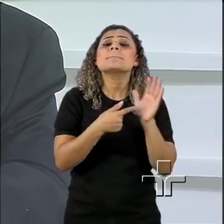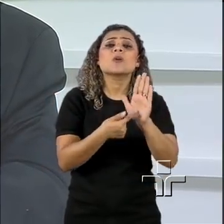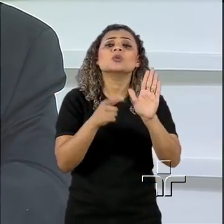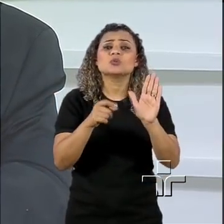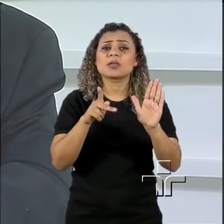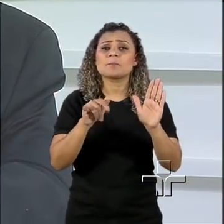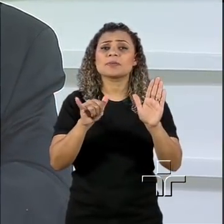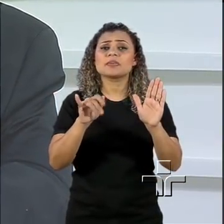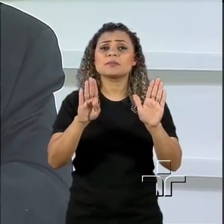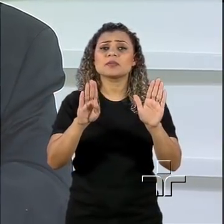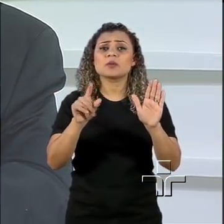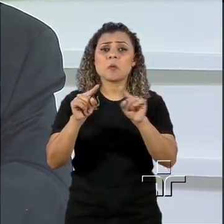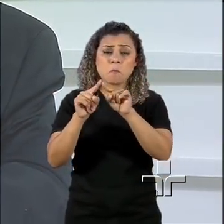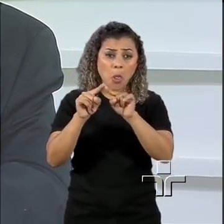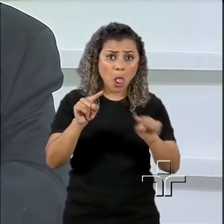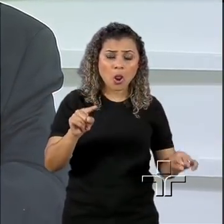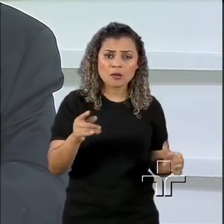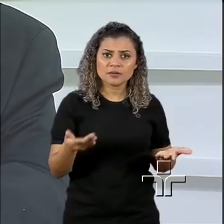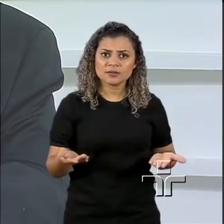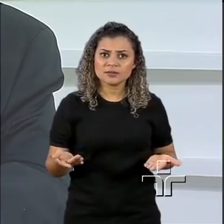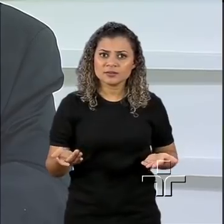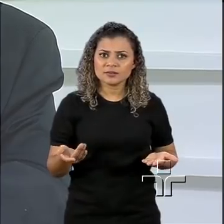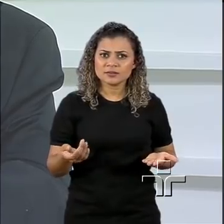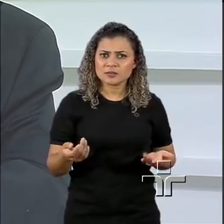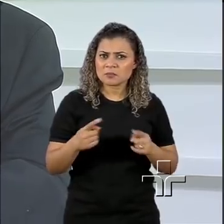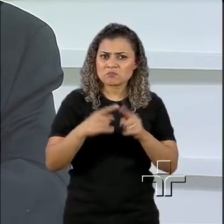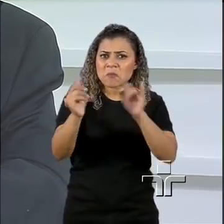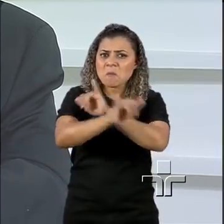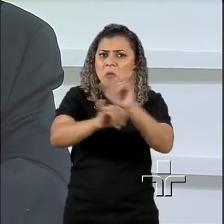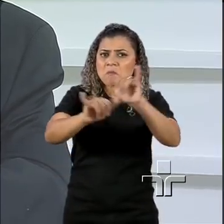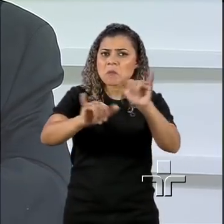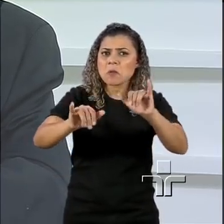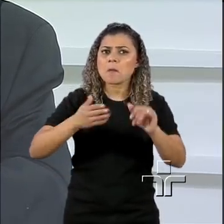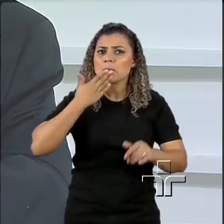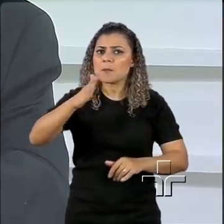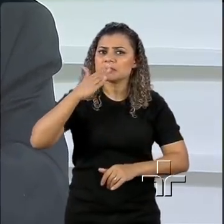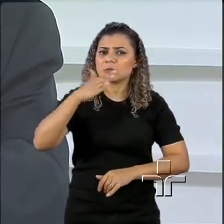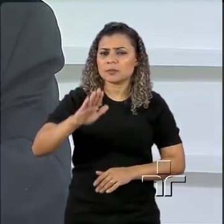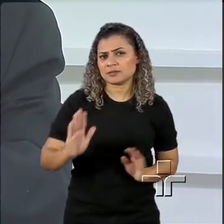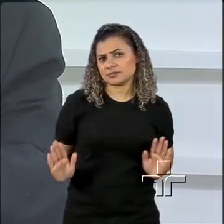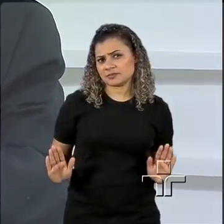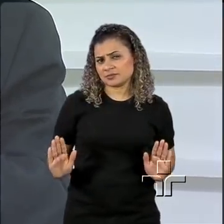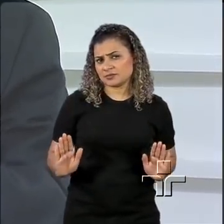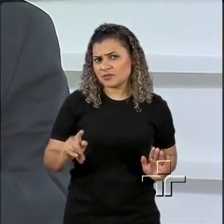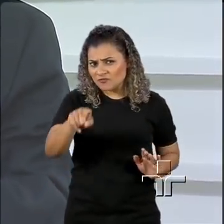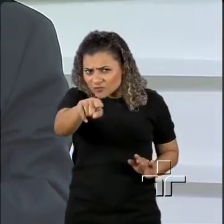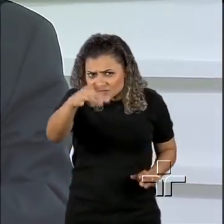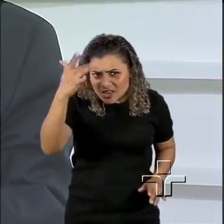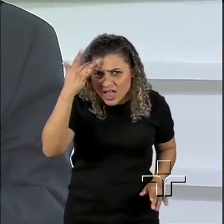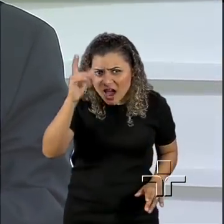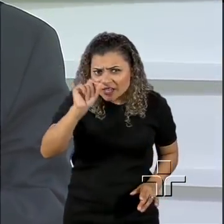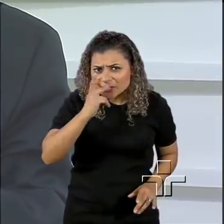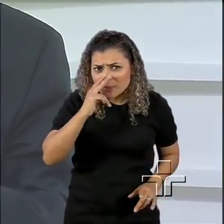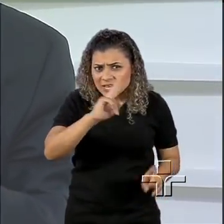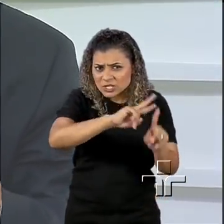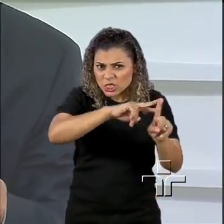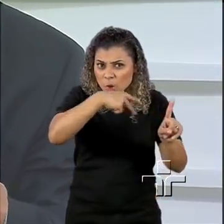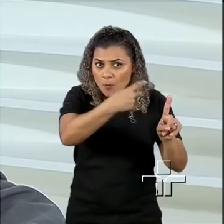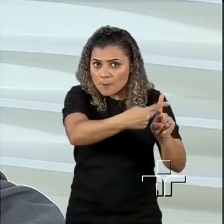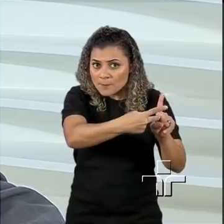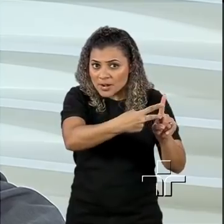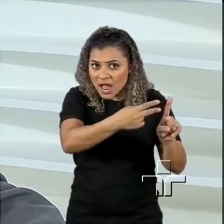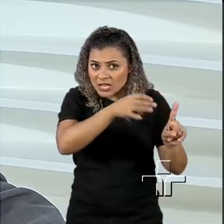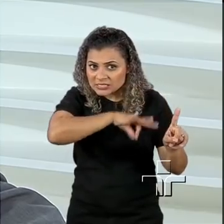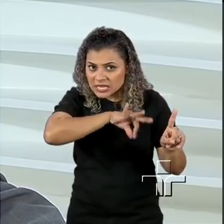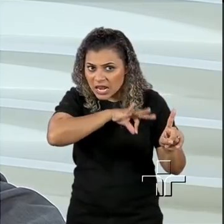Um empobrecimento muito forte da nossa população. O senhor não acha que, ao invés de dobrar, seria melhor